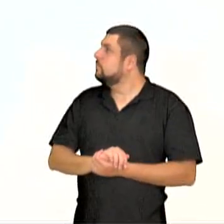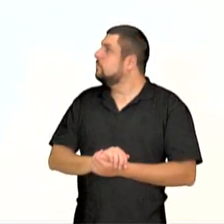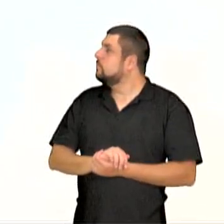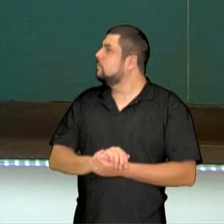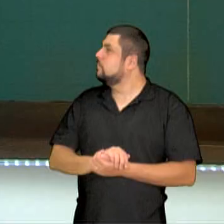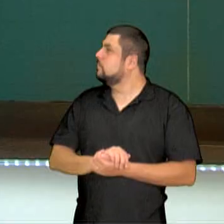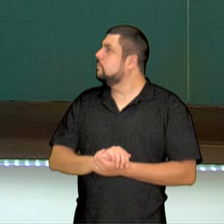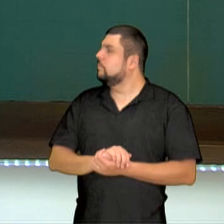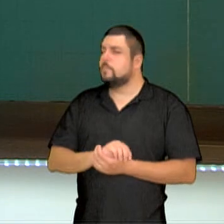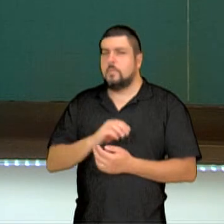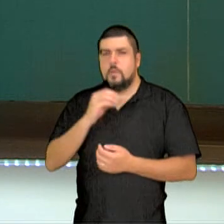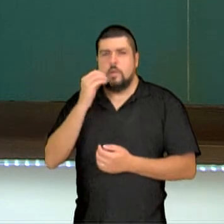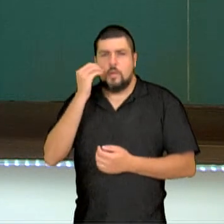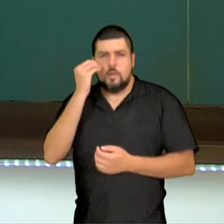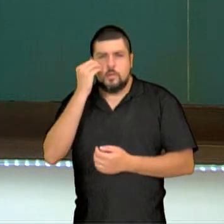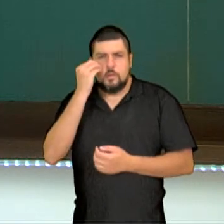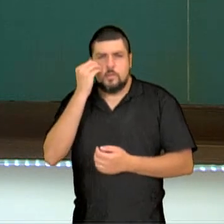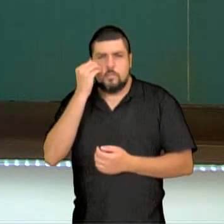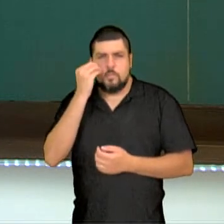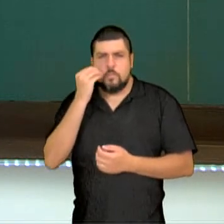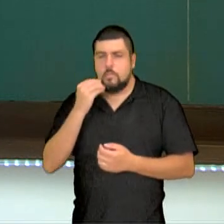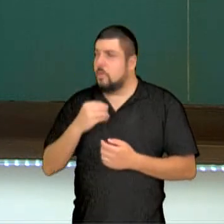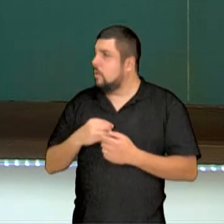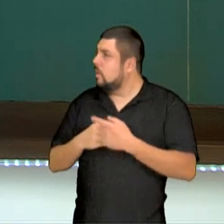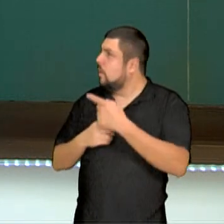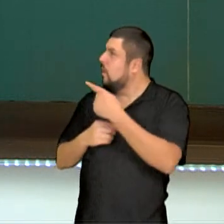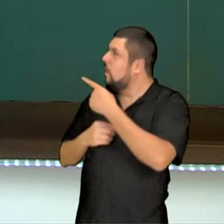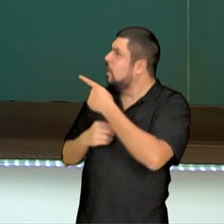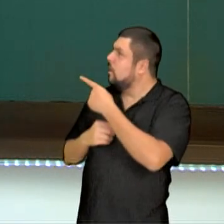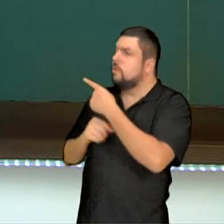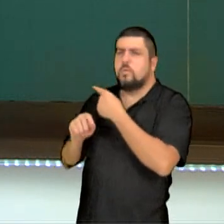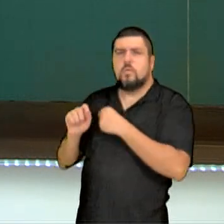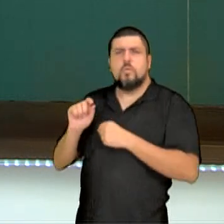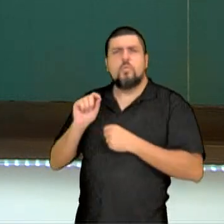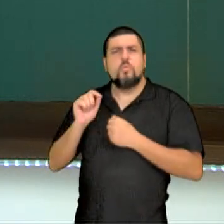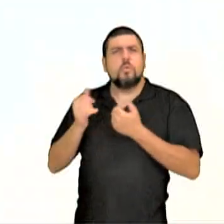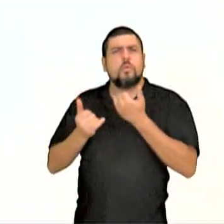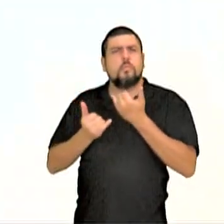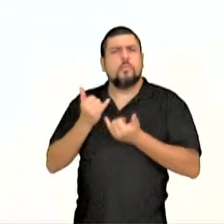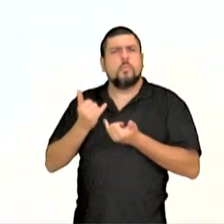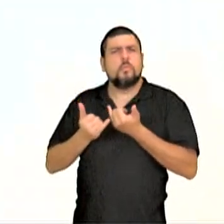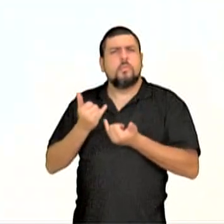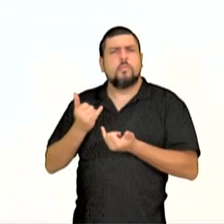essa ligação entre o outro. O que tem parecido e o que tem totalmente diferente.